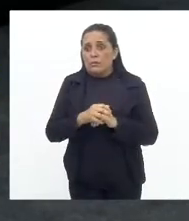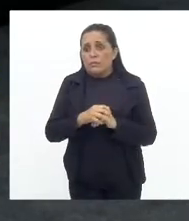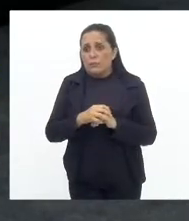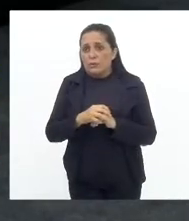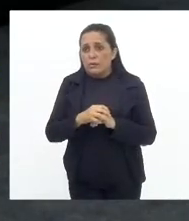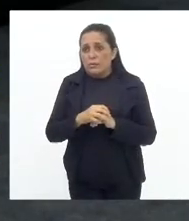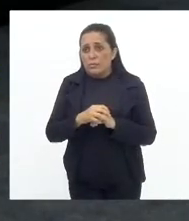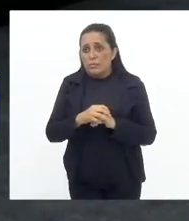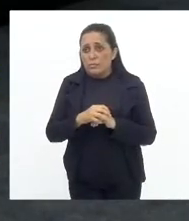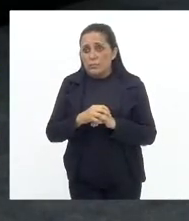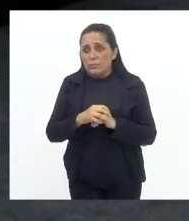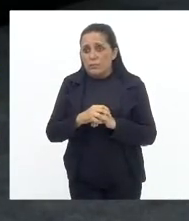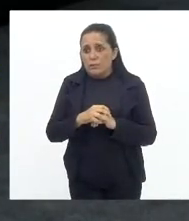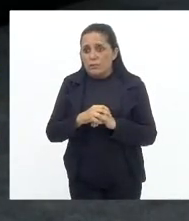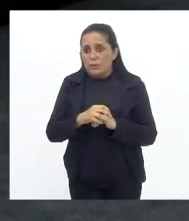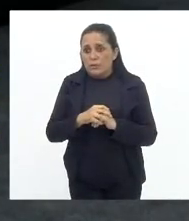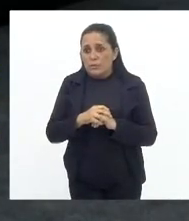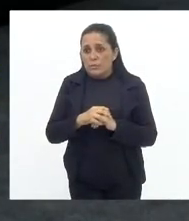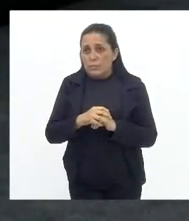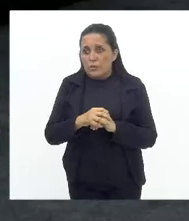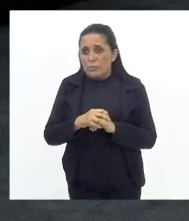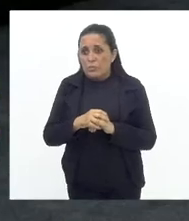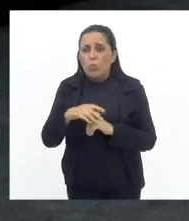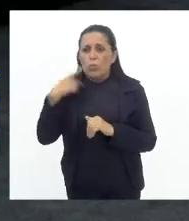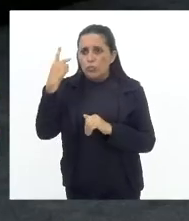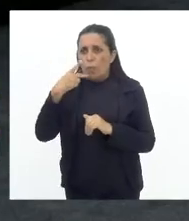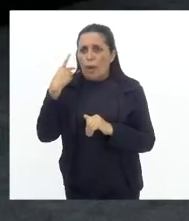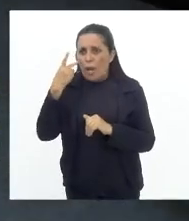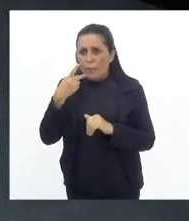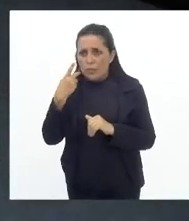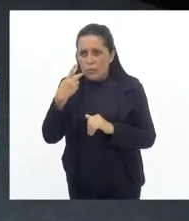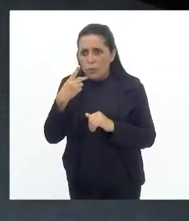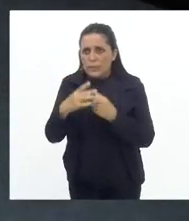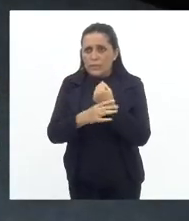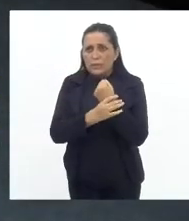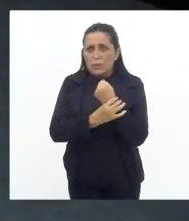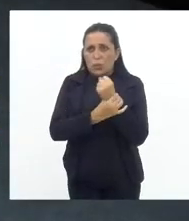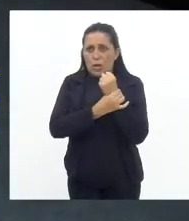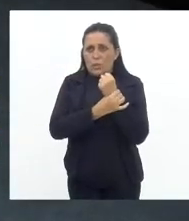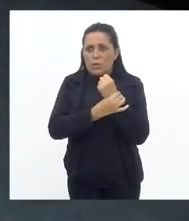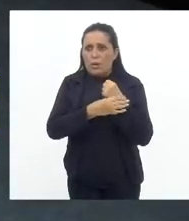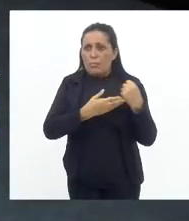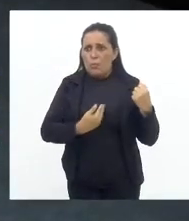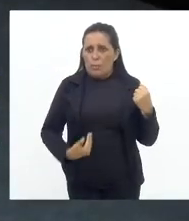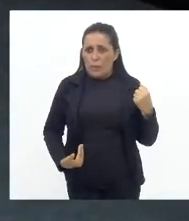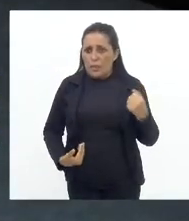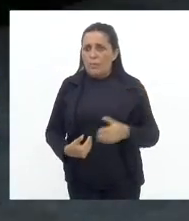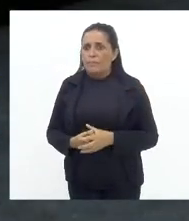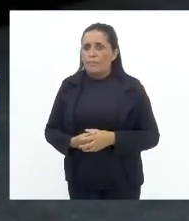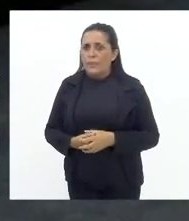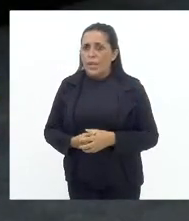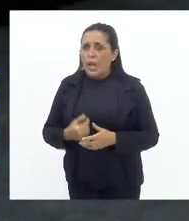um com um parlamentar defensor da Segurança Pública e eu fico